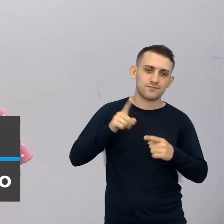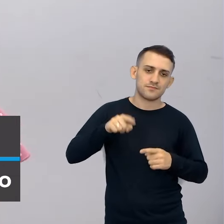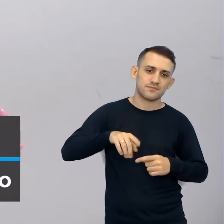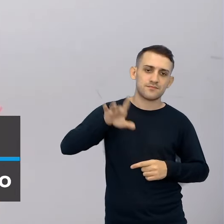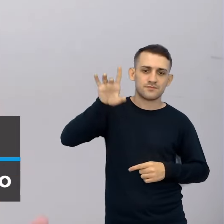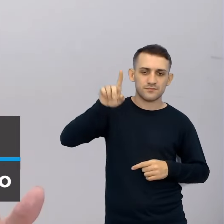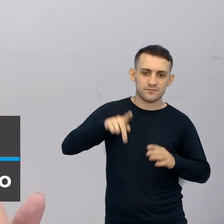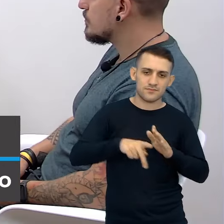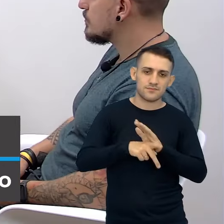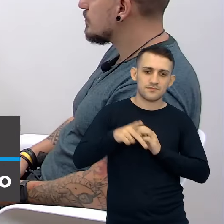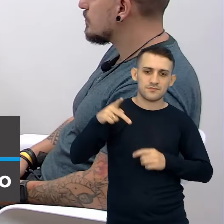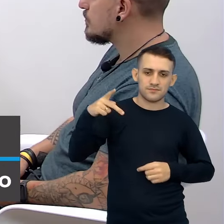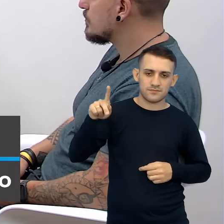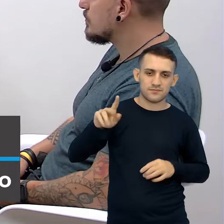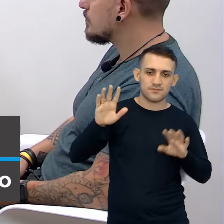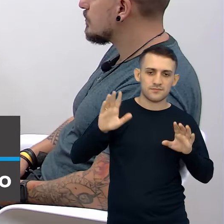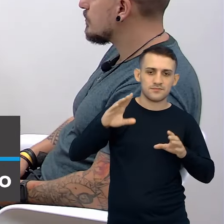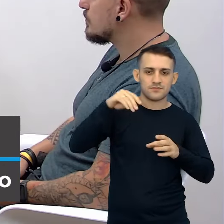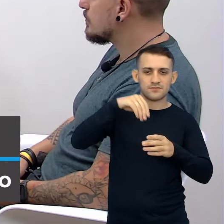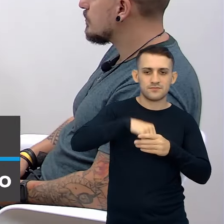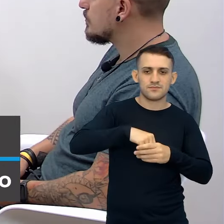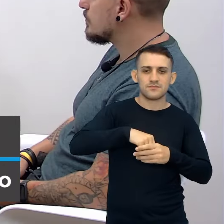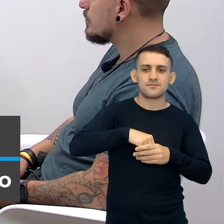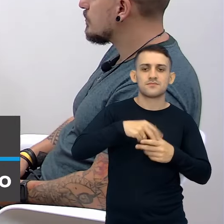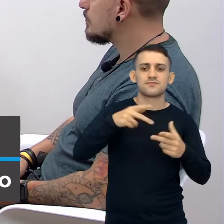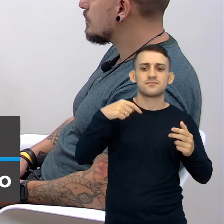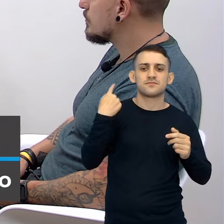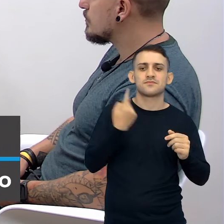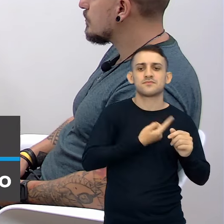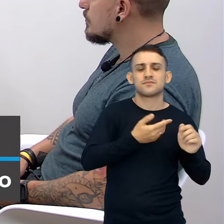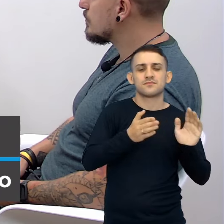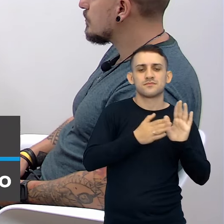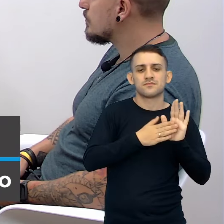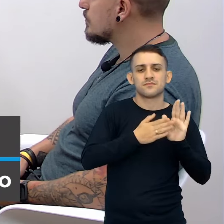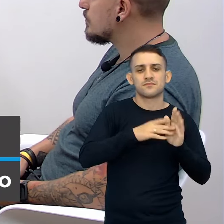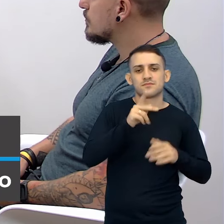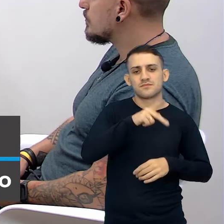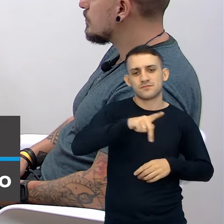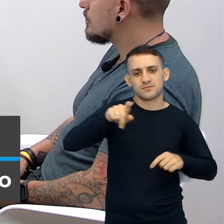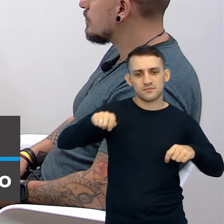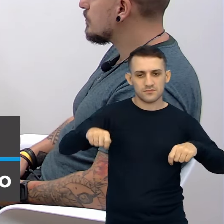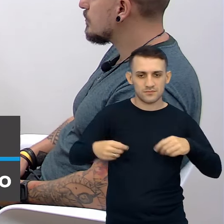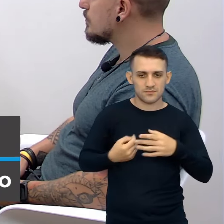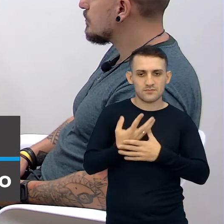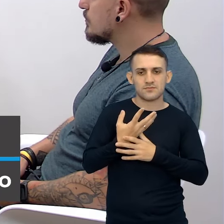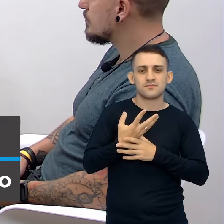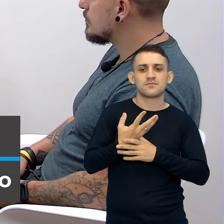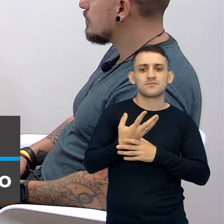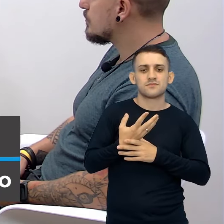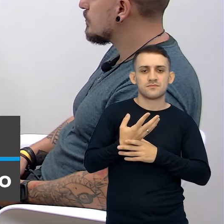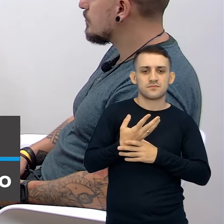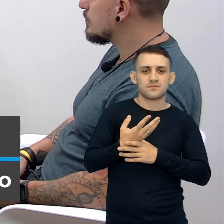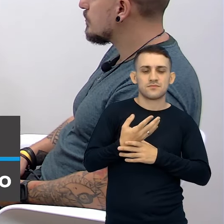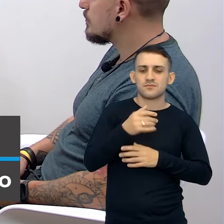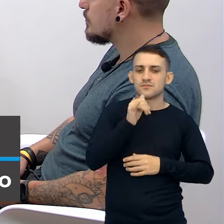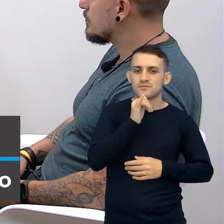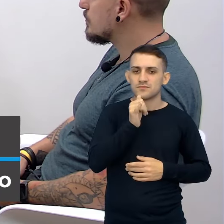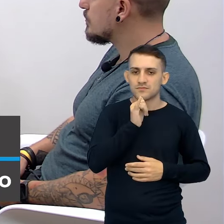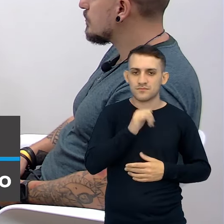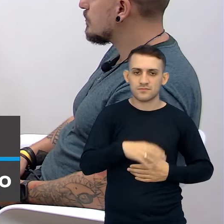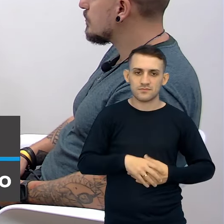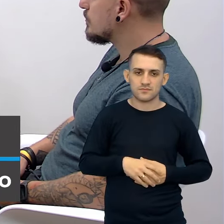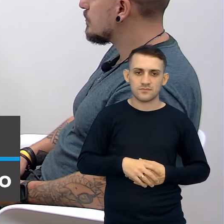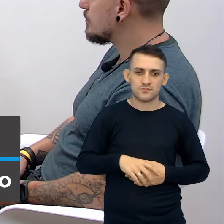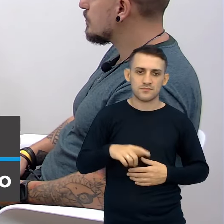né, deles. Mas dentro daquilo que a gente está propondo, o professor pode criar, ele pode extrapolar. Por exemplo,